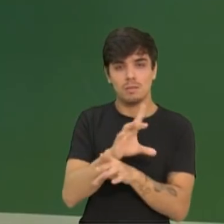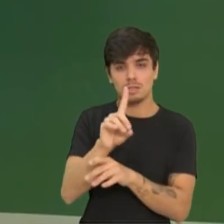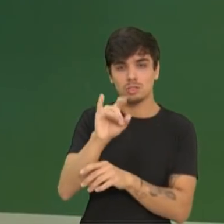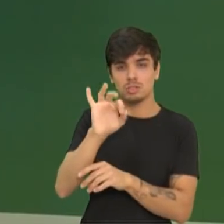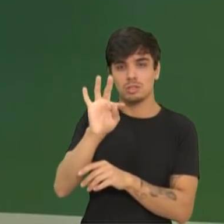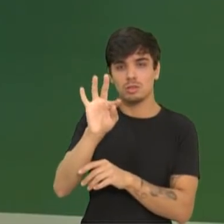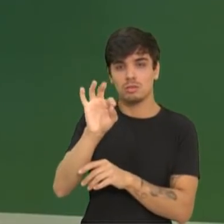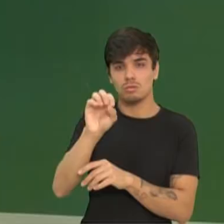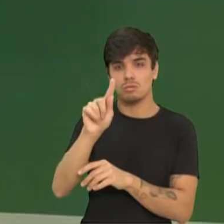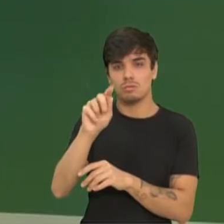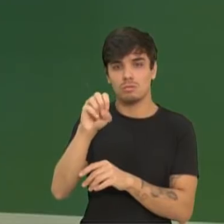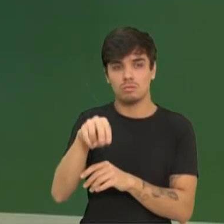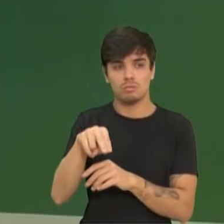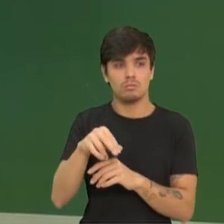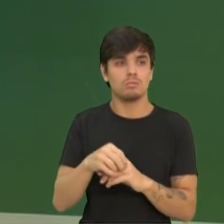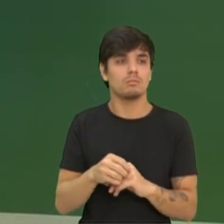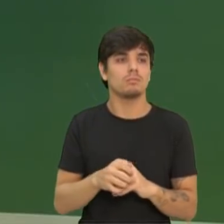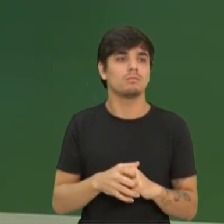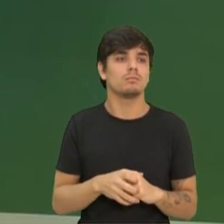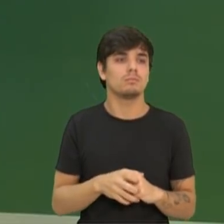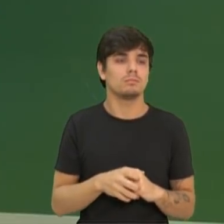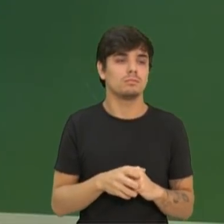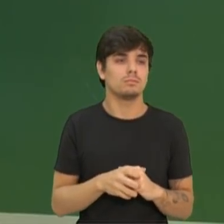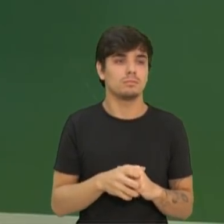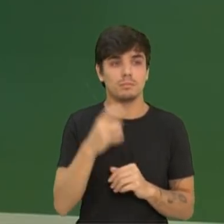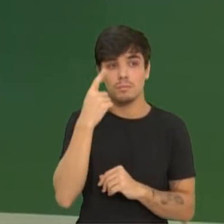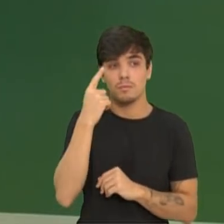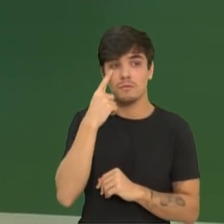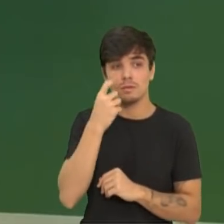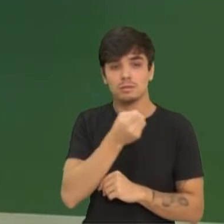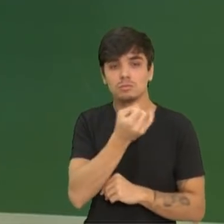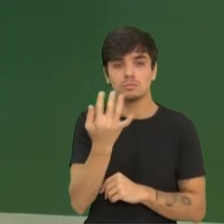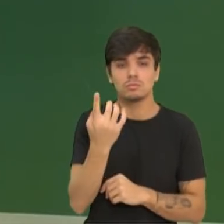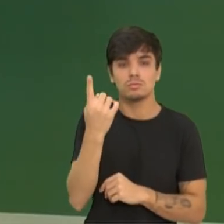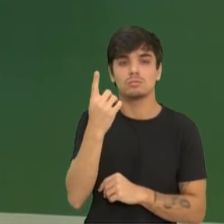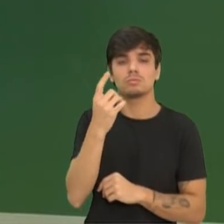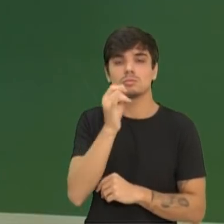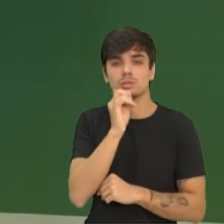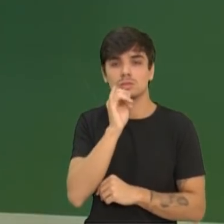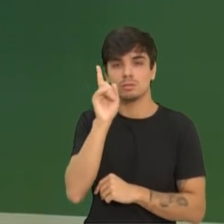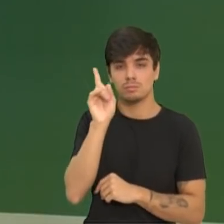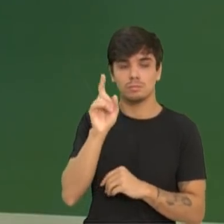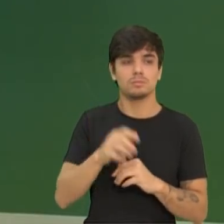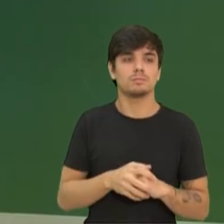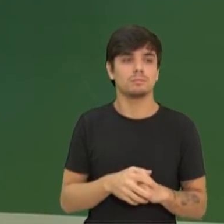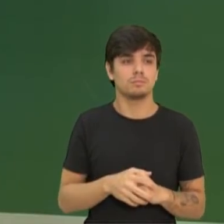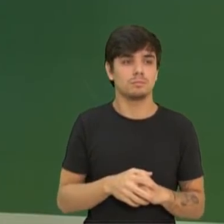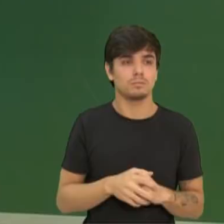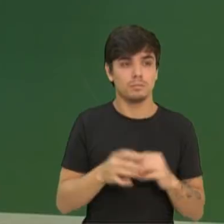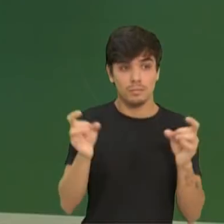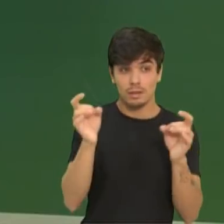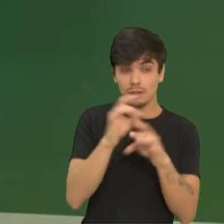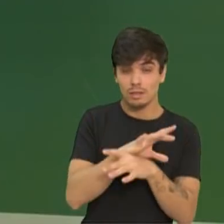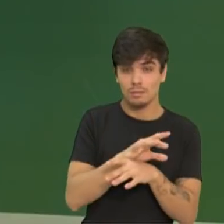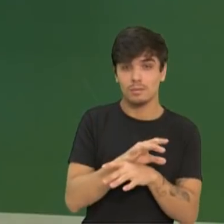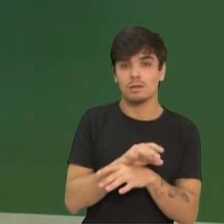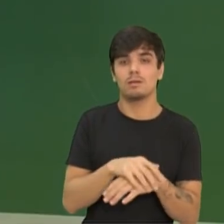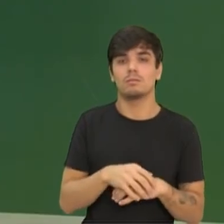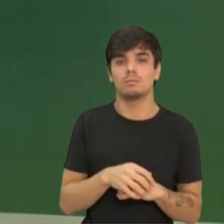acentuadas, certo? Veja alguns exemplos com essas terminações de